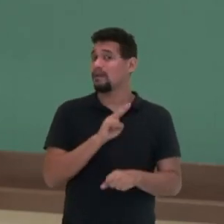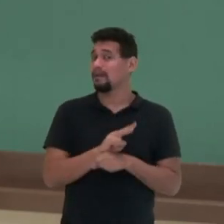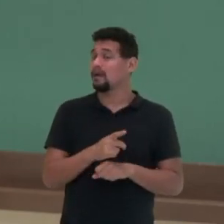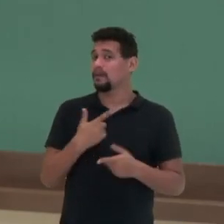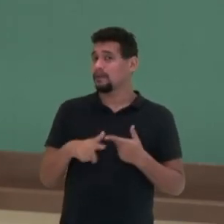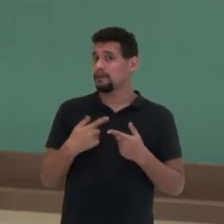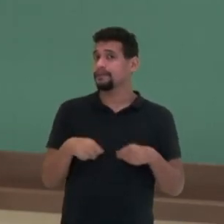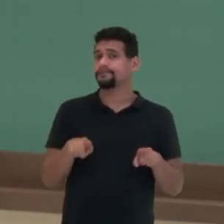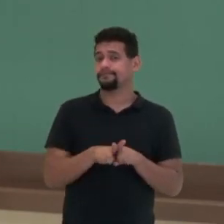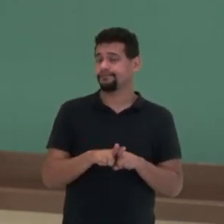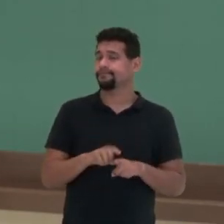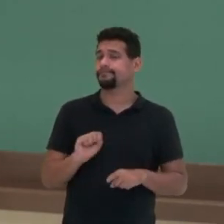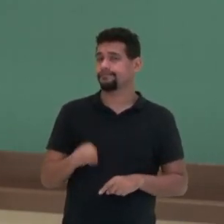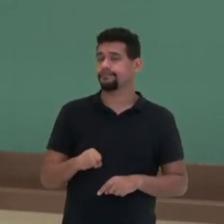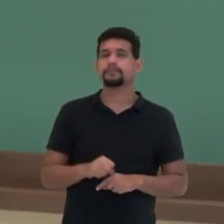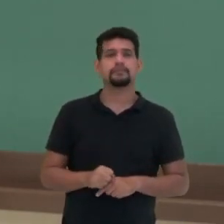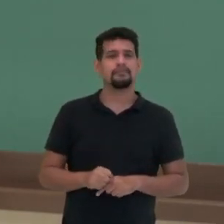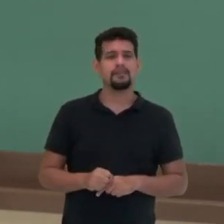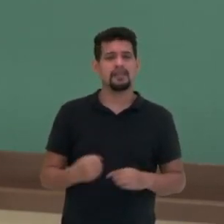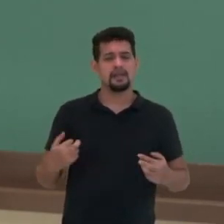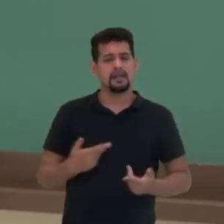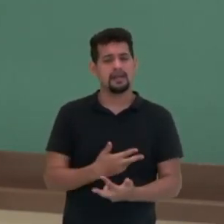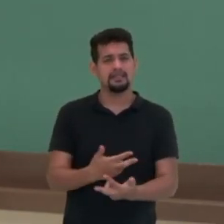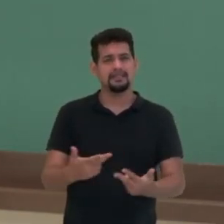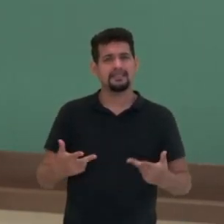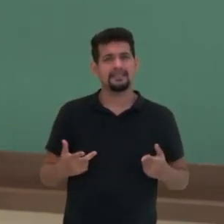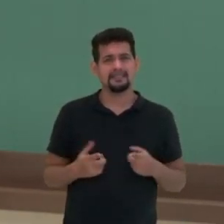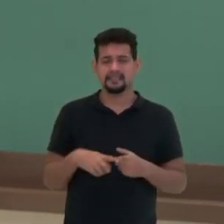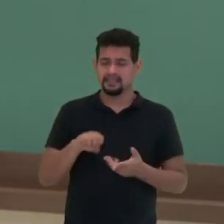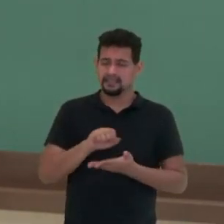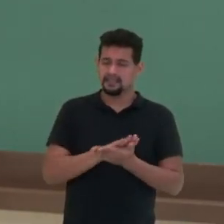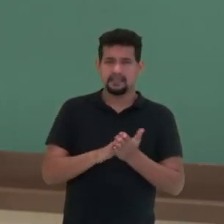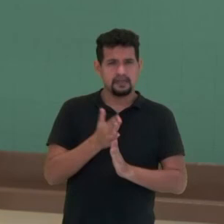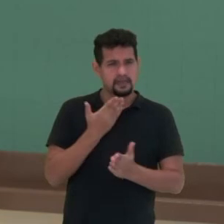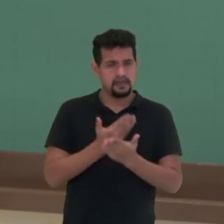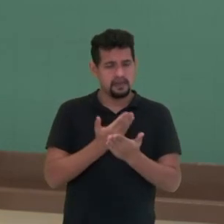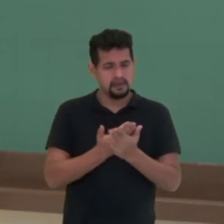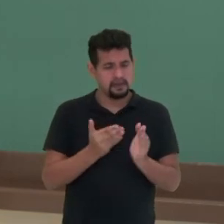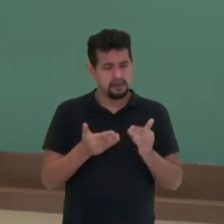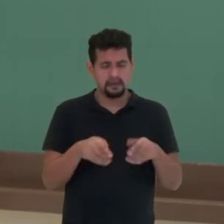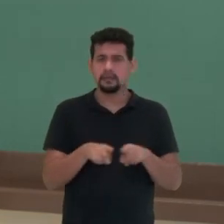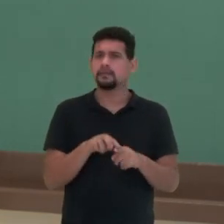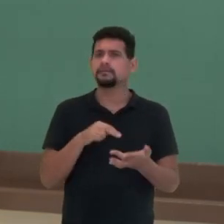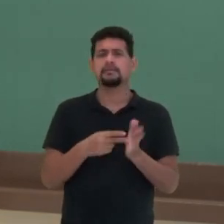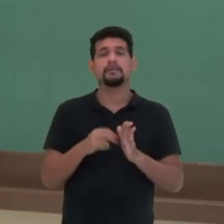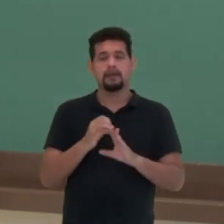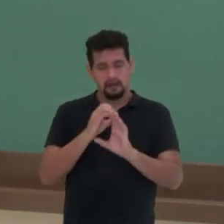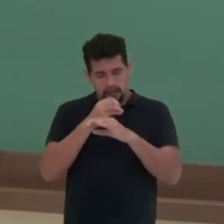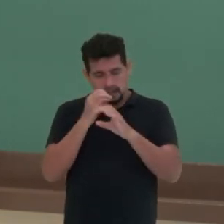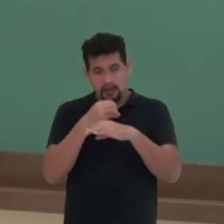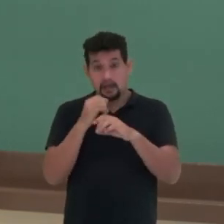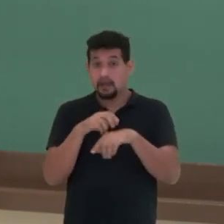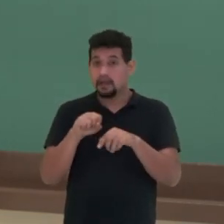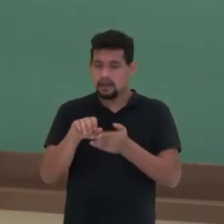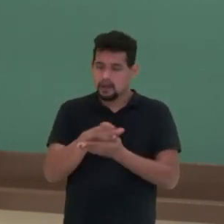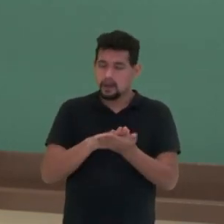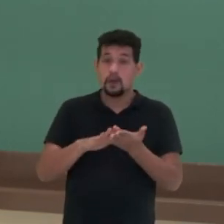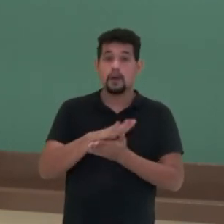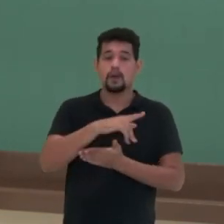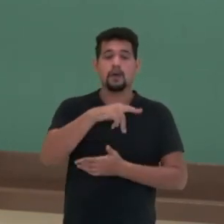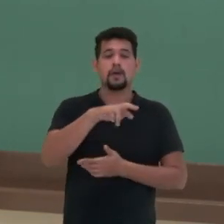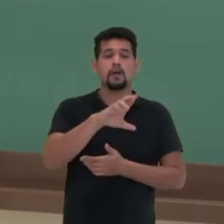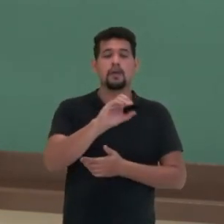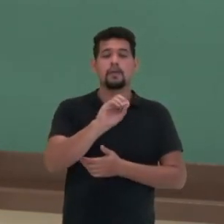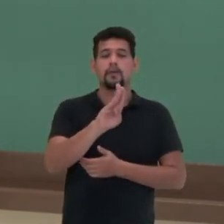podem também fazer mal. E muitas indústrias cosméticas, estudando isso, sabendo isso, existem os probióticos e pré-bióticos